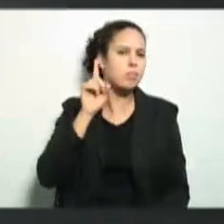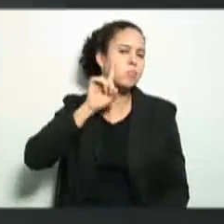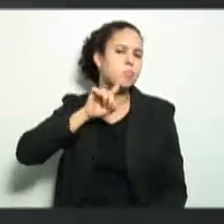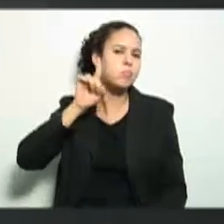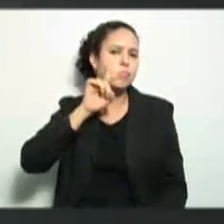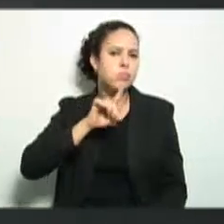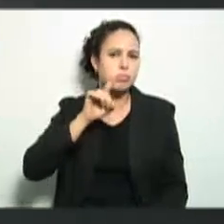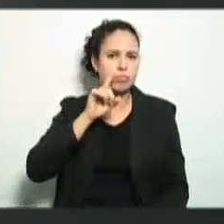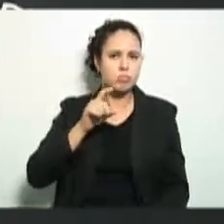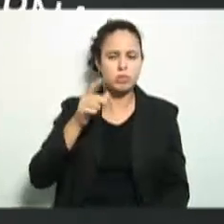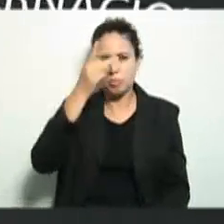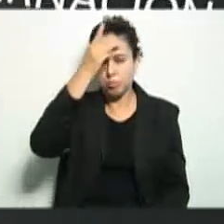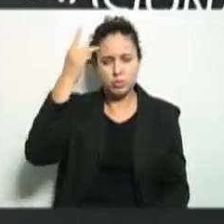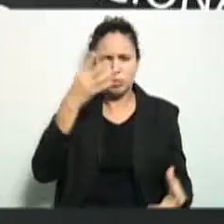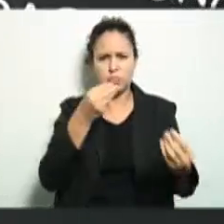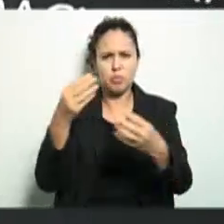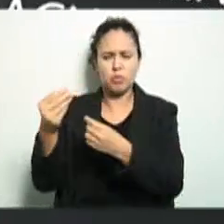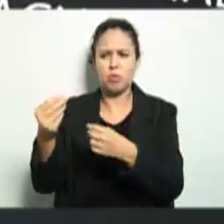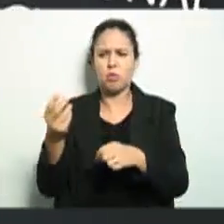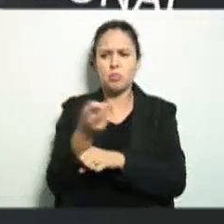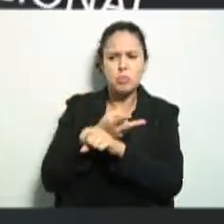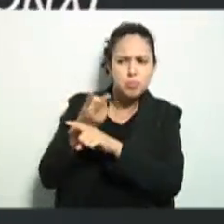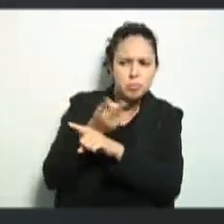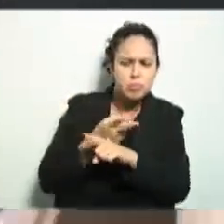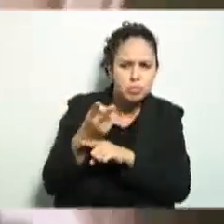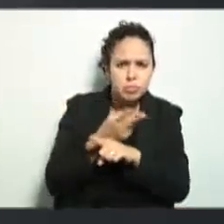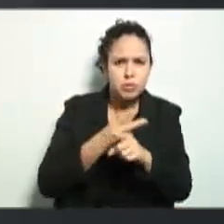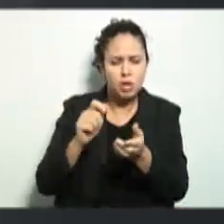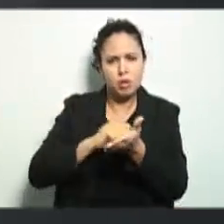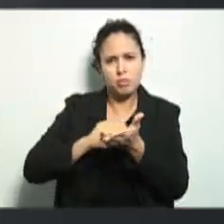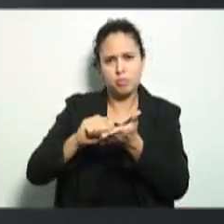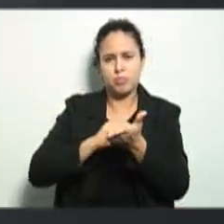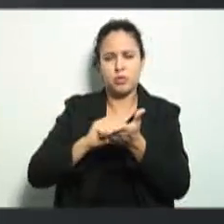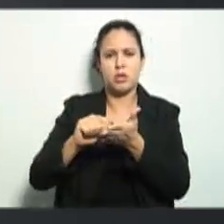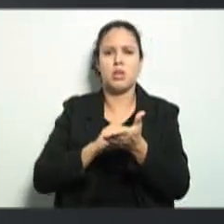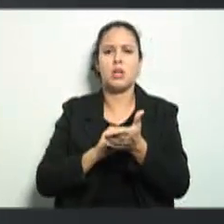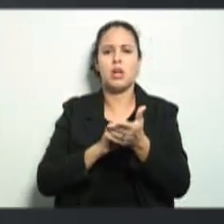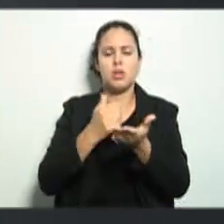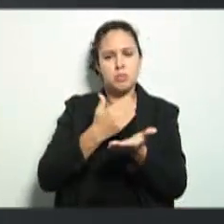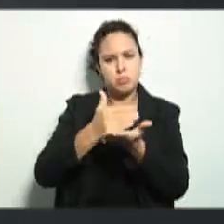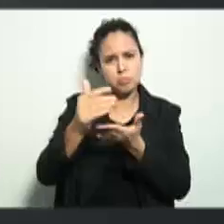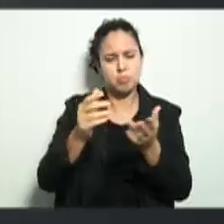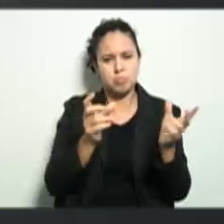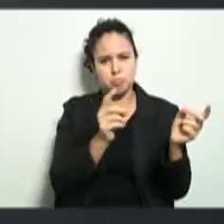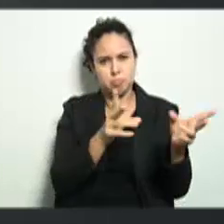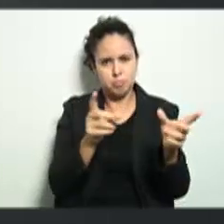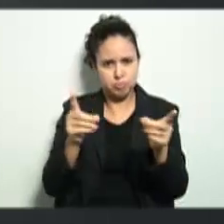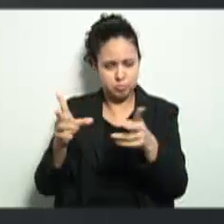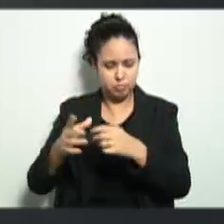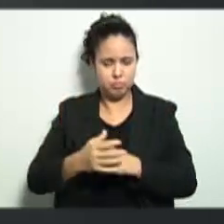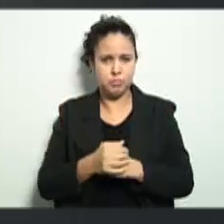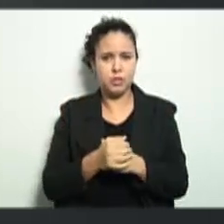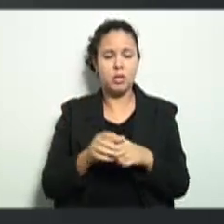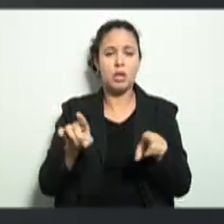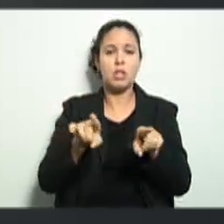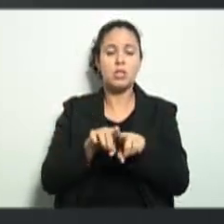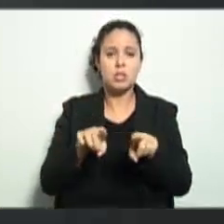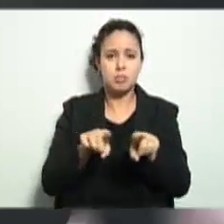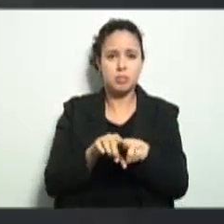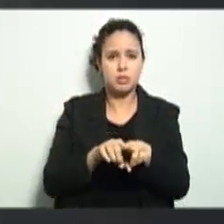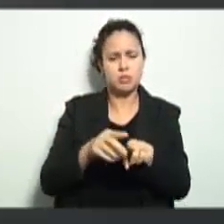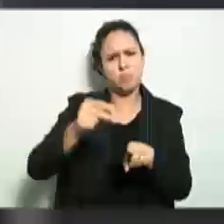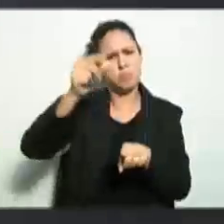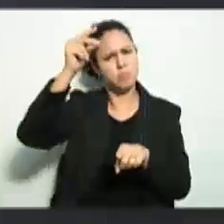ainda era pequena, o que resultou no aumento da cotação internacional da borracha. E como nessa época as seringueiras só existiam